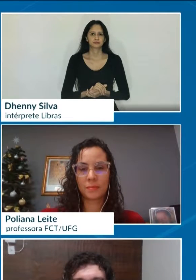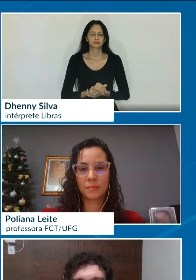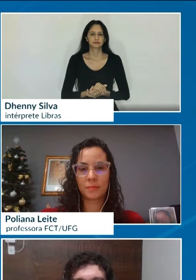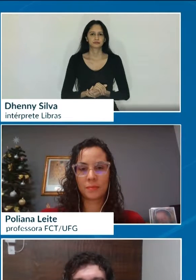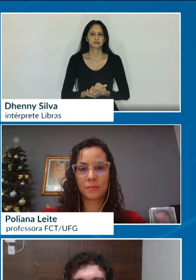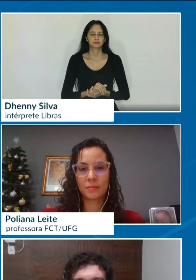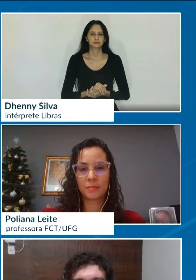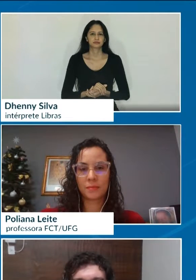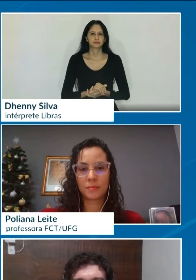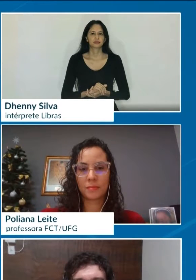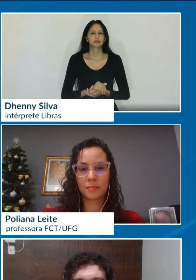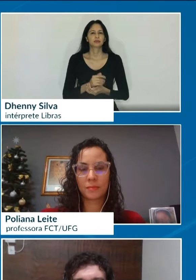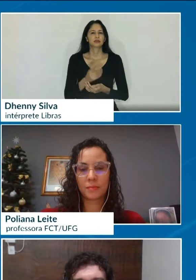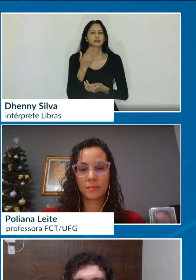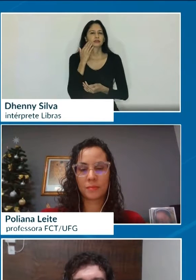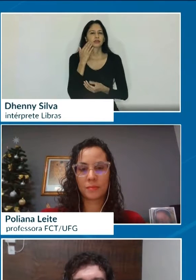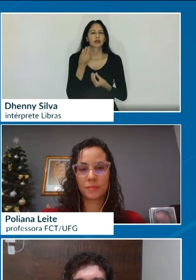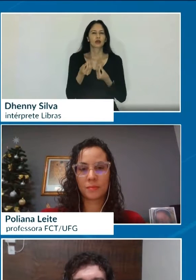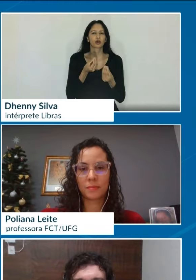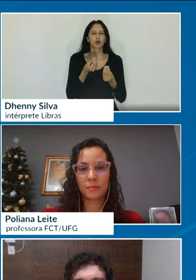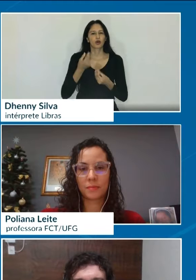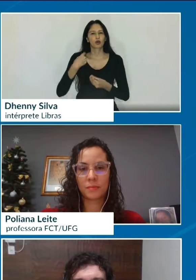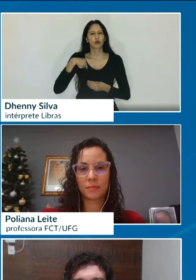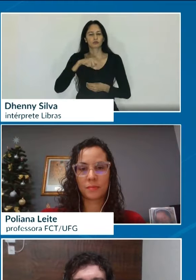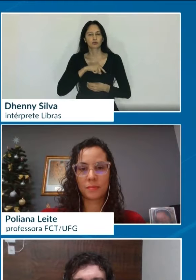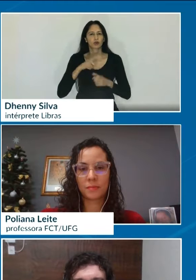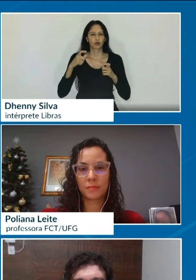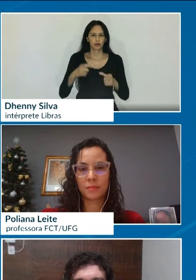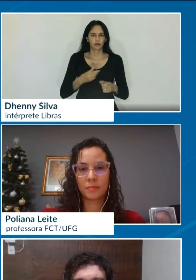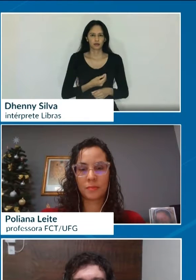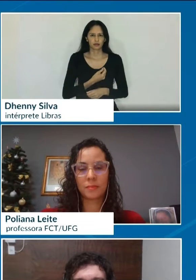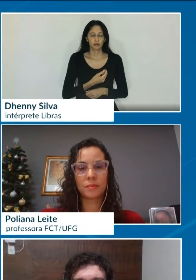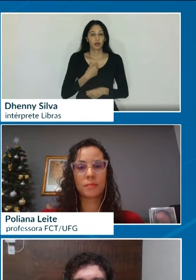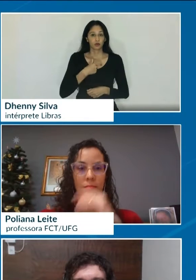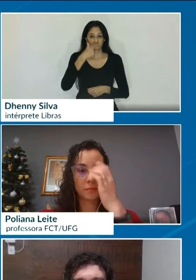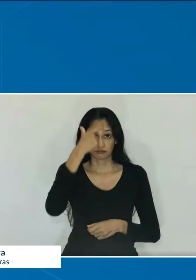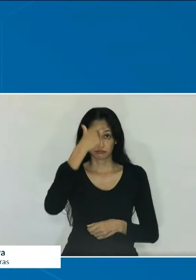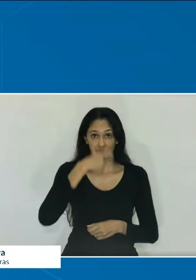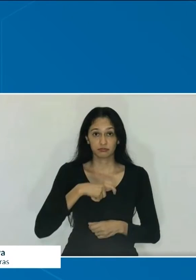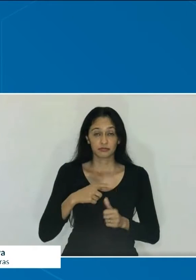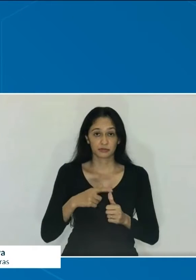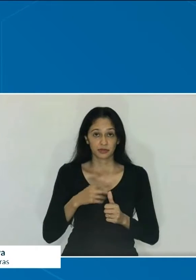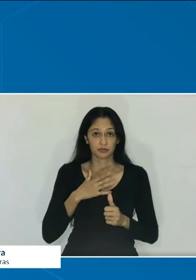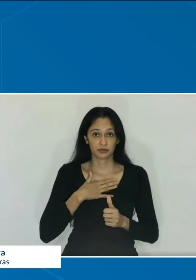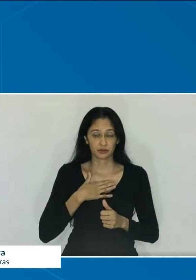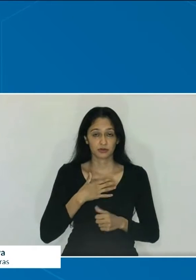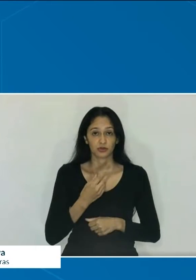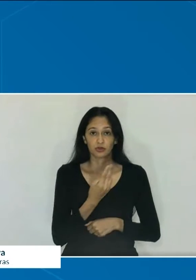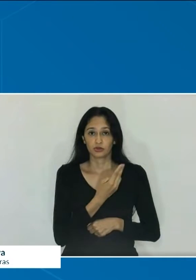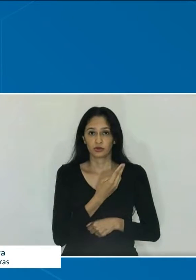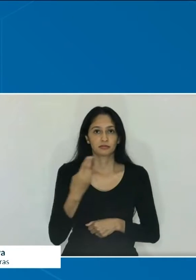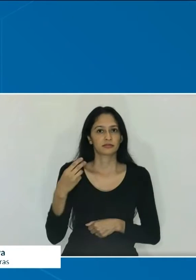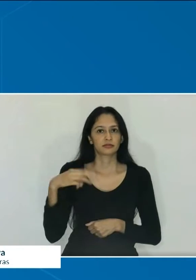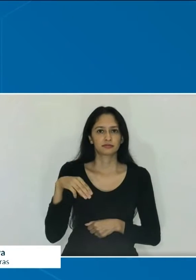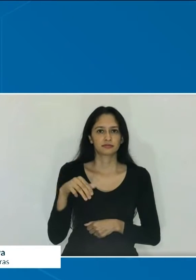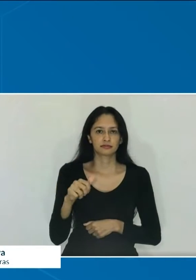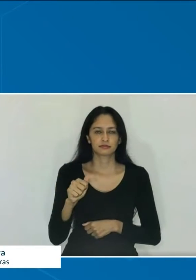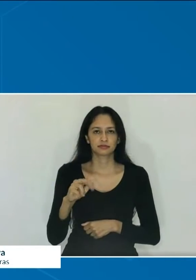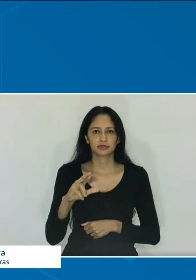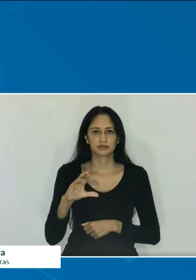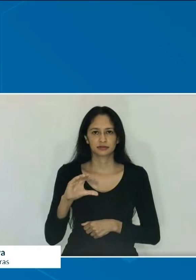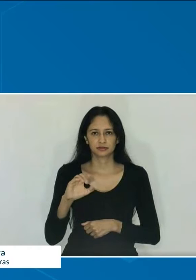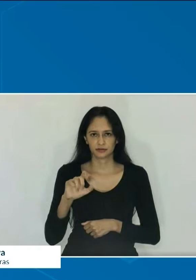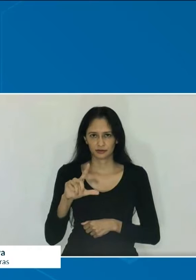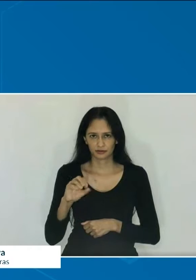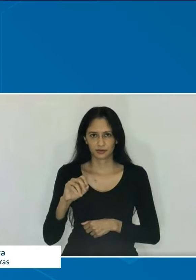o ambiente em que estamos. Então, eu vou começar fazendo a minha autodescrição. O meu nome, então, é Marcelo Pedro, eu sou